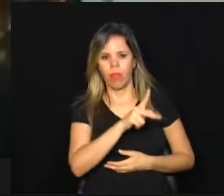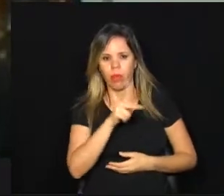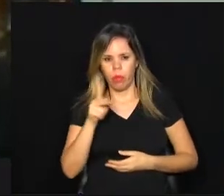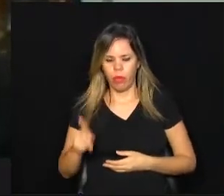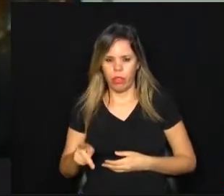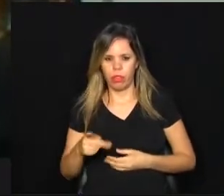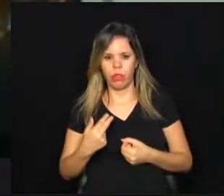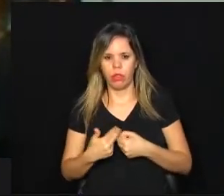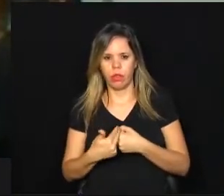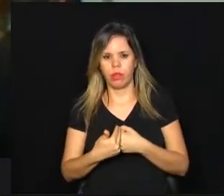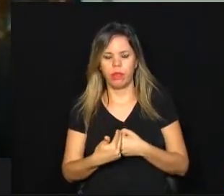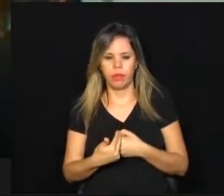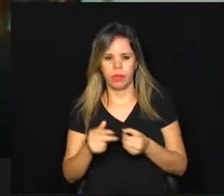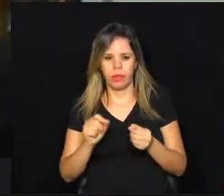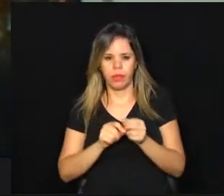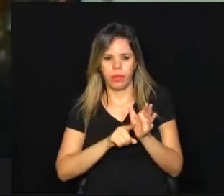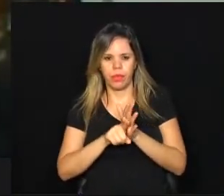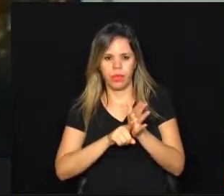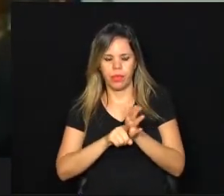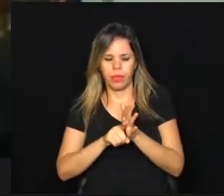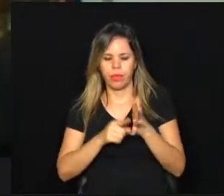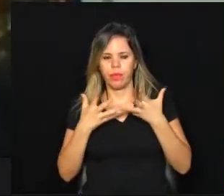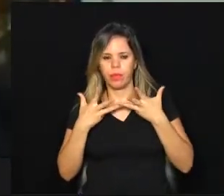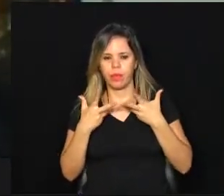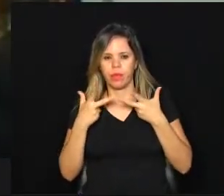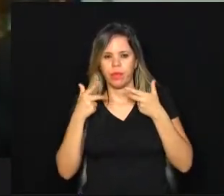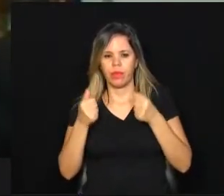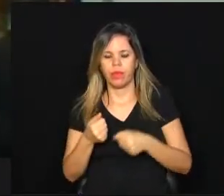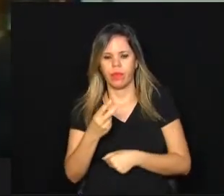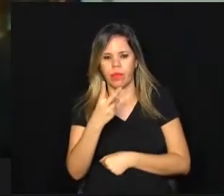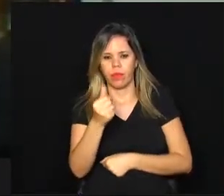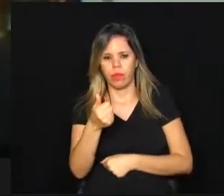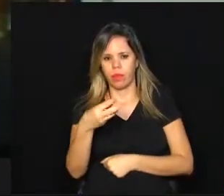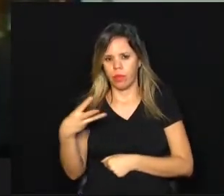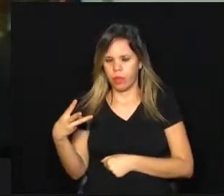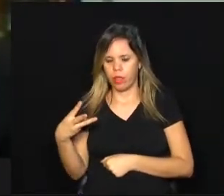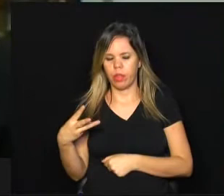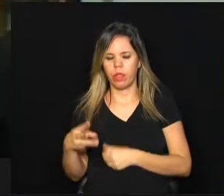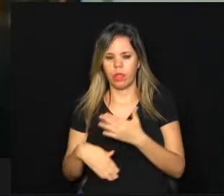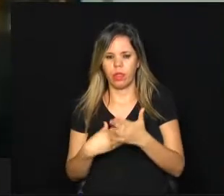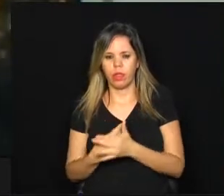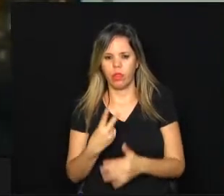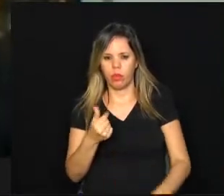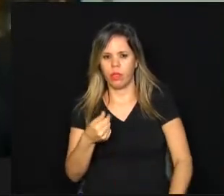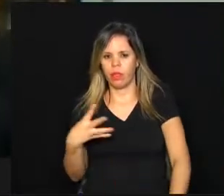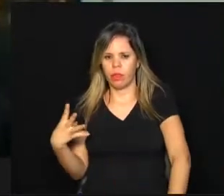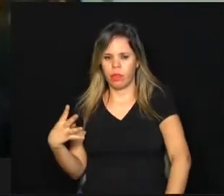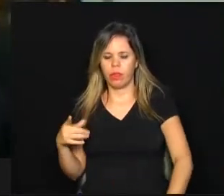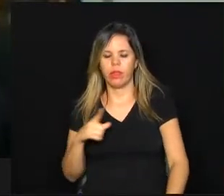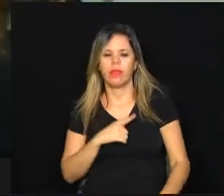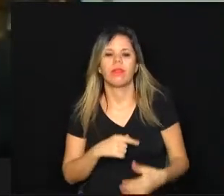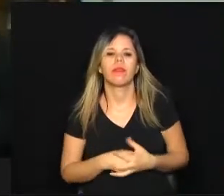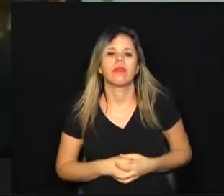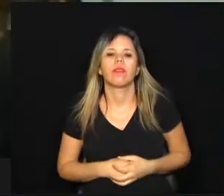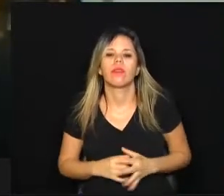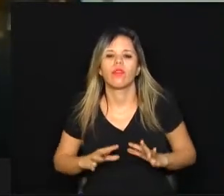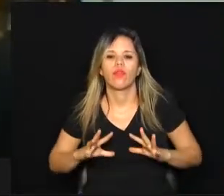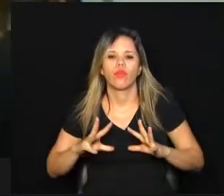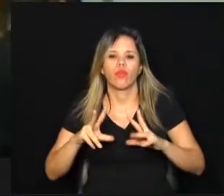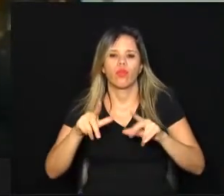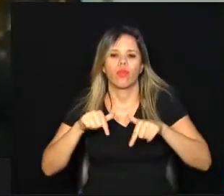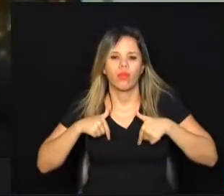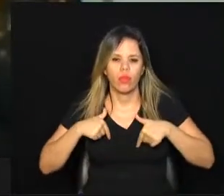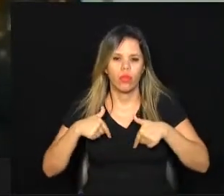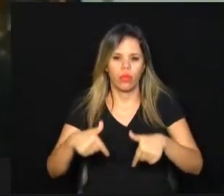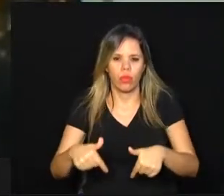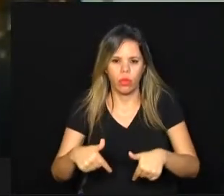Unicamp, que fez um estudo maravilhoso de 2013 para 2014 e que balizou todas as ações que